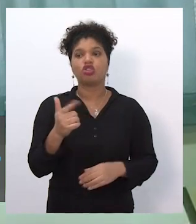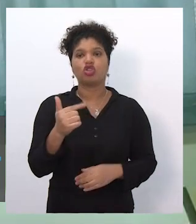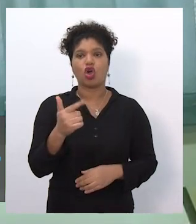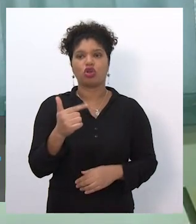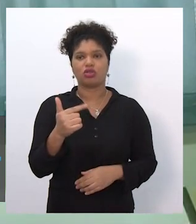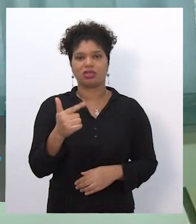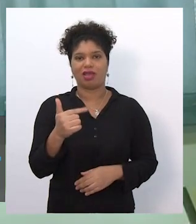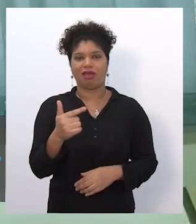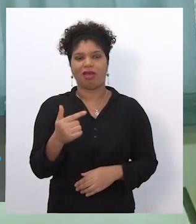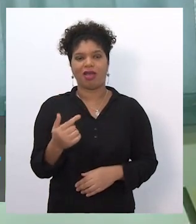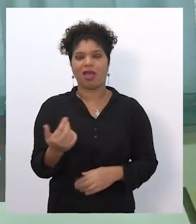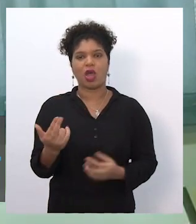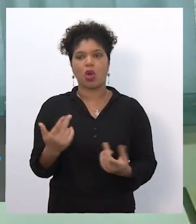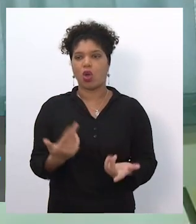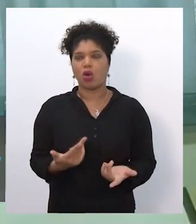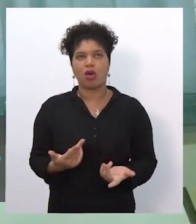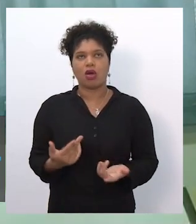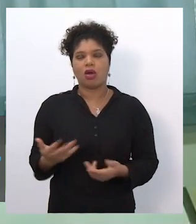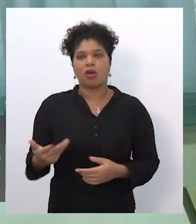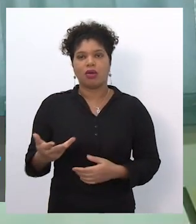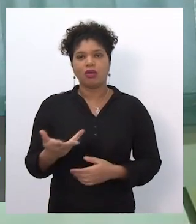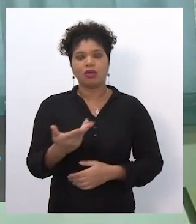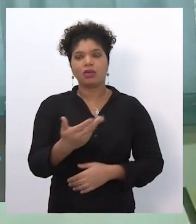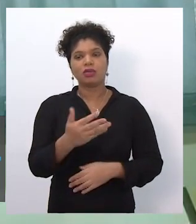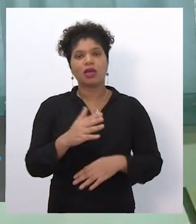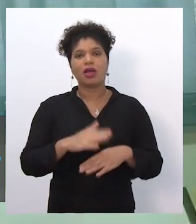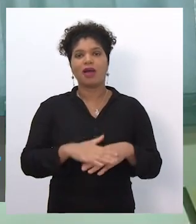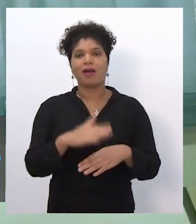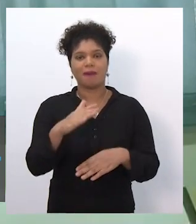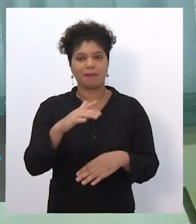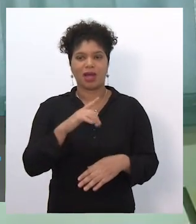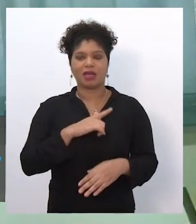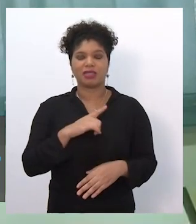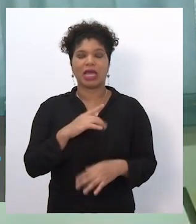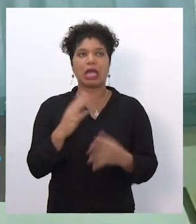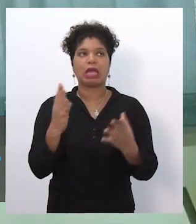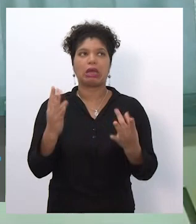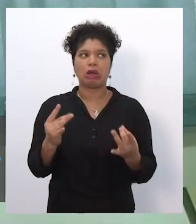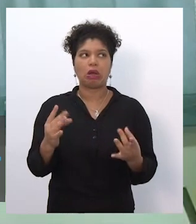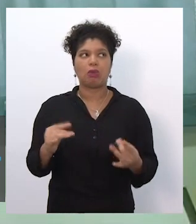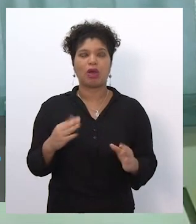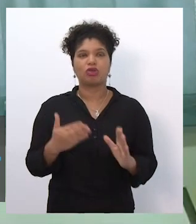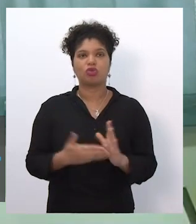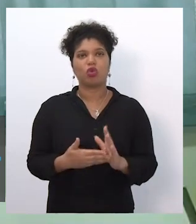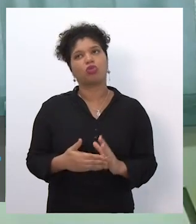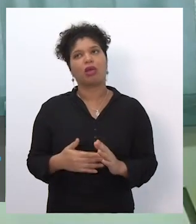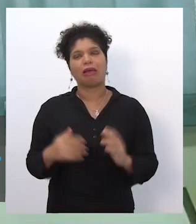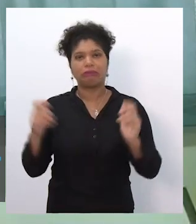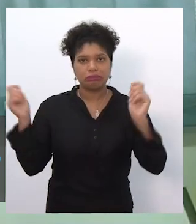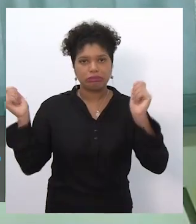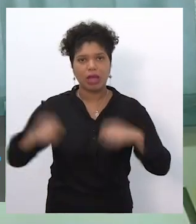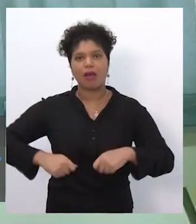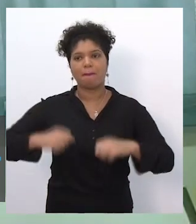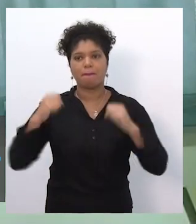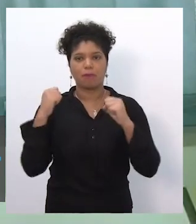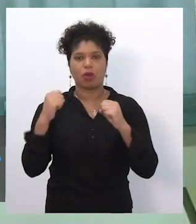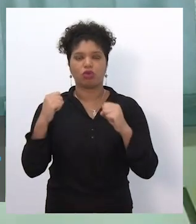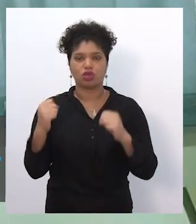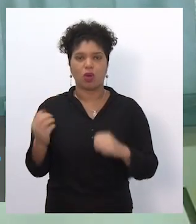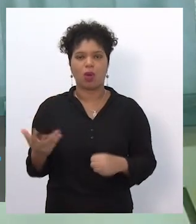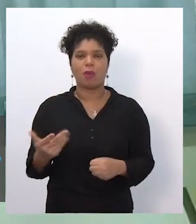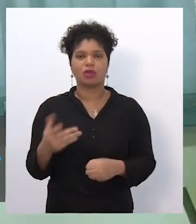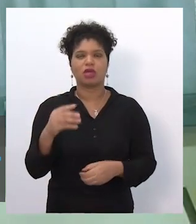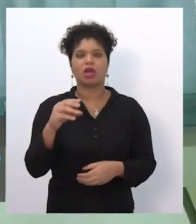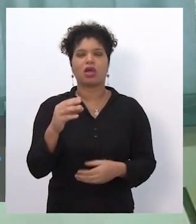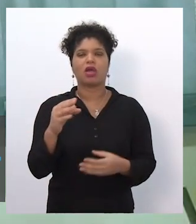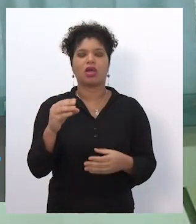você dobrasse o processador. Cada thread não tem exatamente a mesma capacidade de processamento do que um